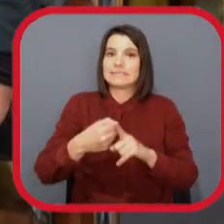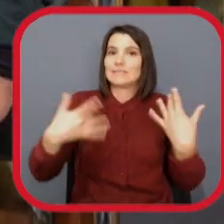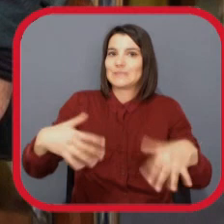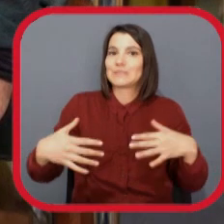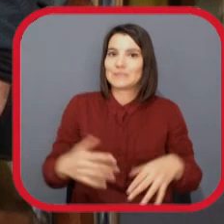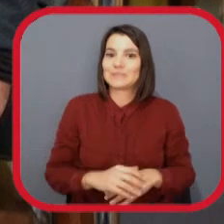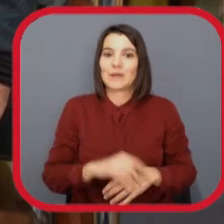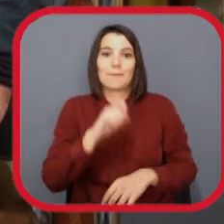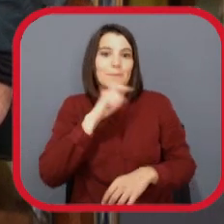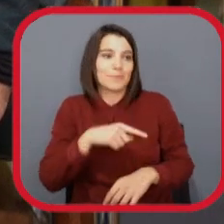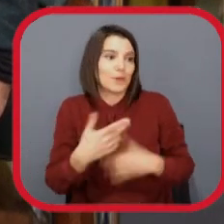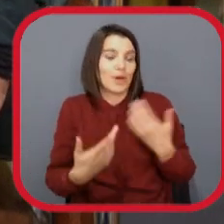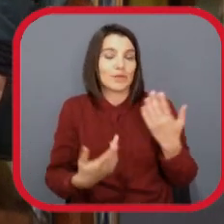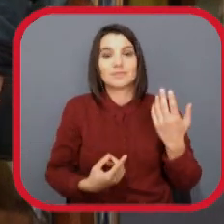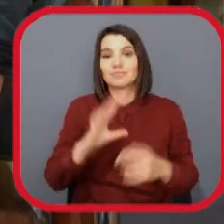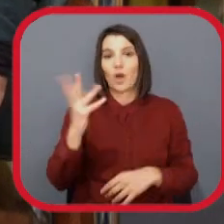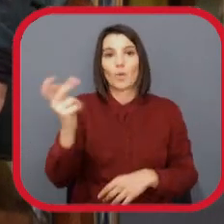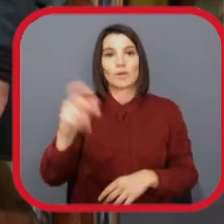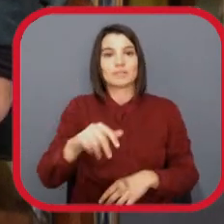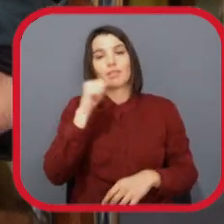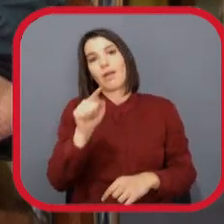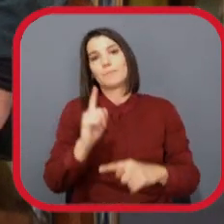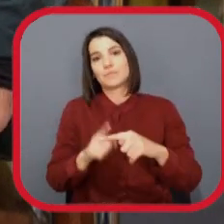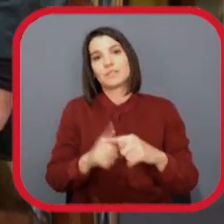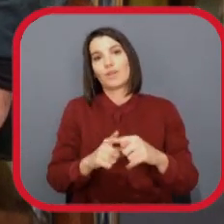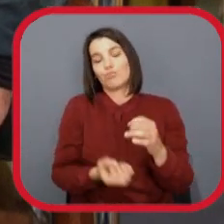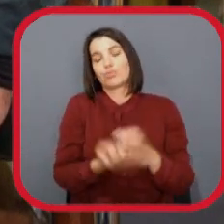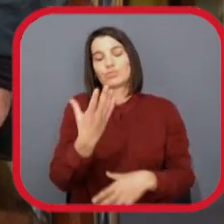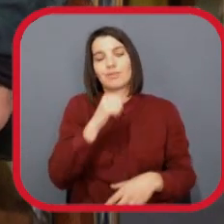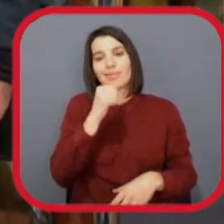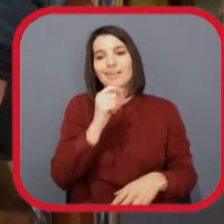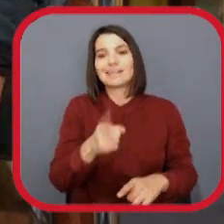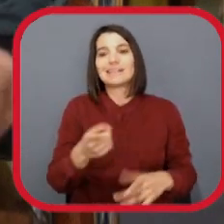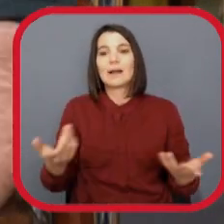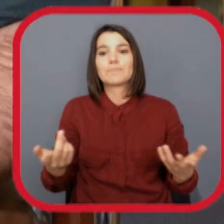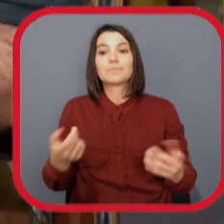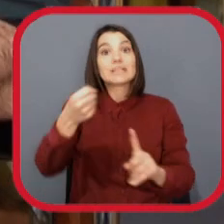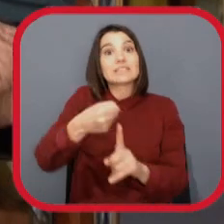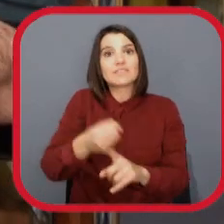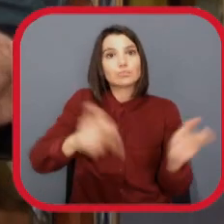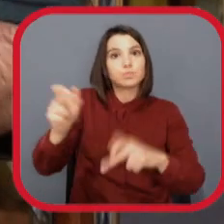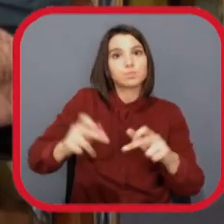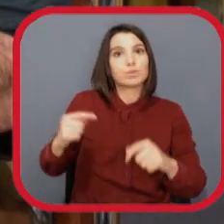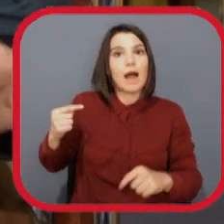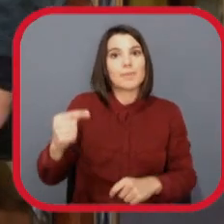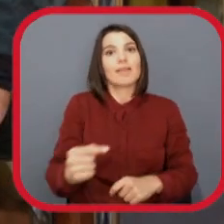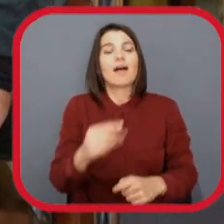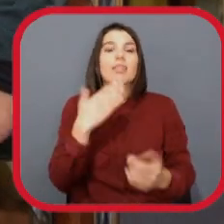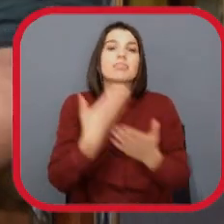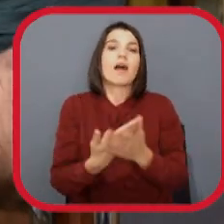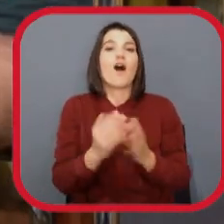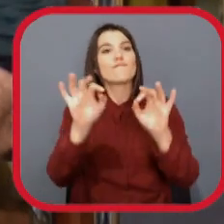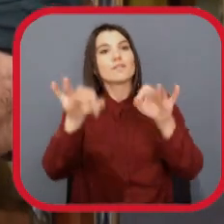maior, nós podemos sempre contar, e eu acho que isso é sempre uma mais-valia para a produção. Eu acho que os desafios que surgem